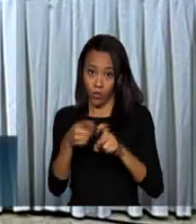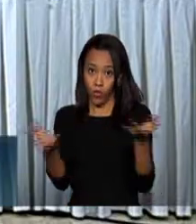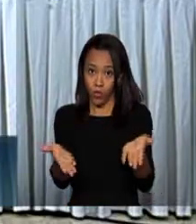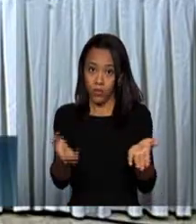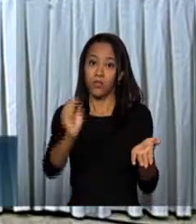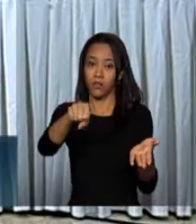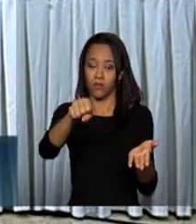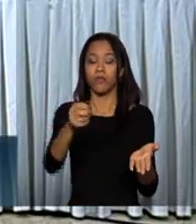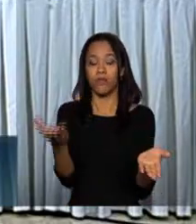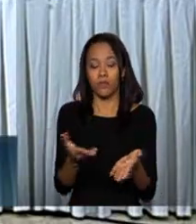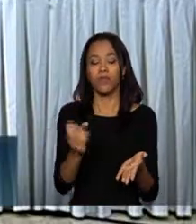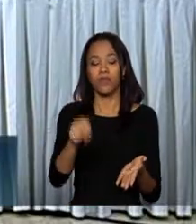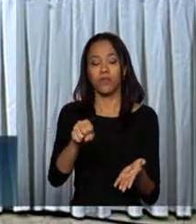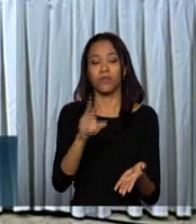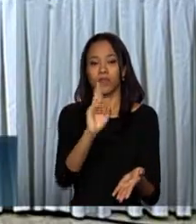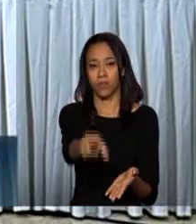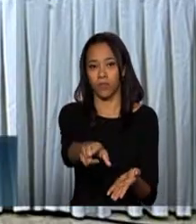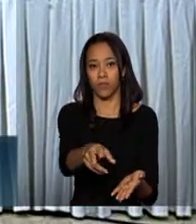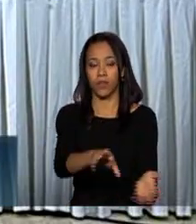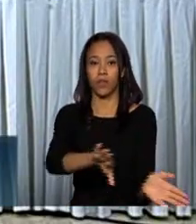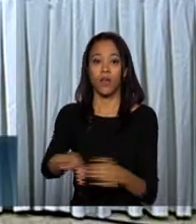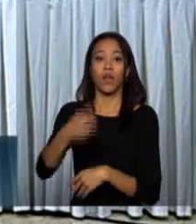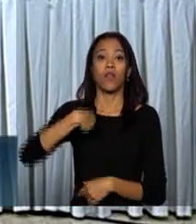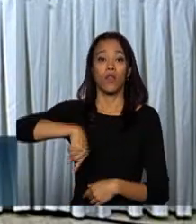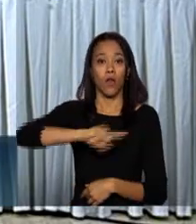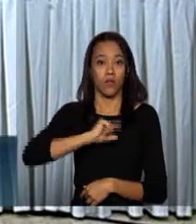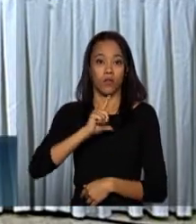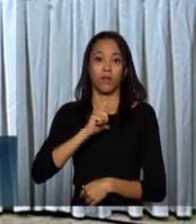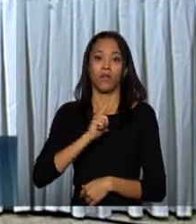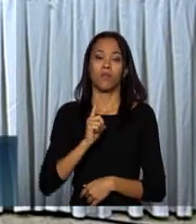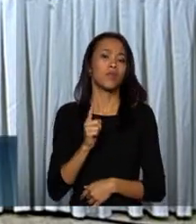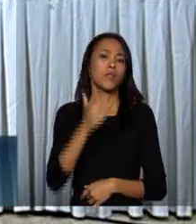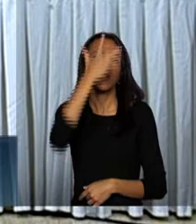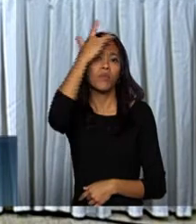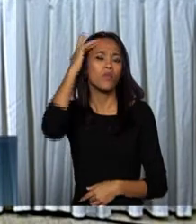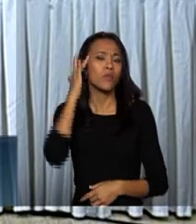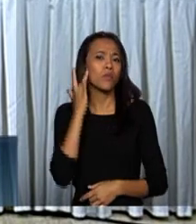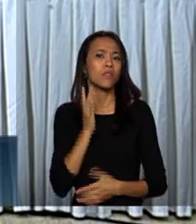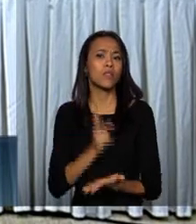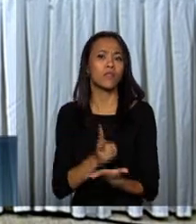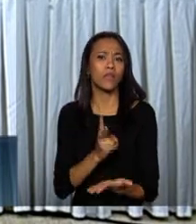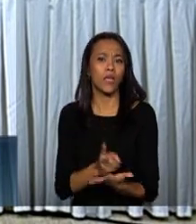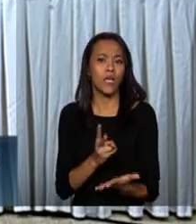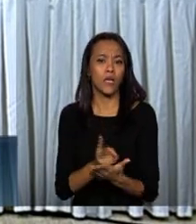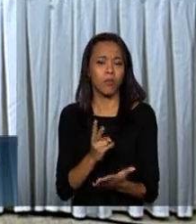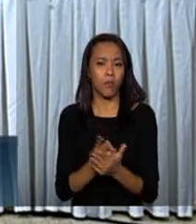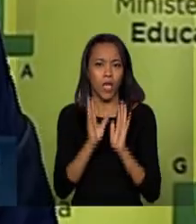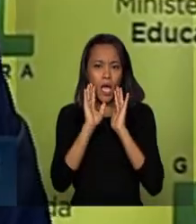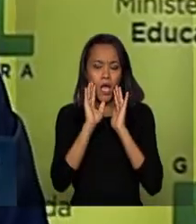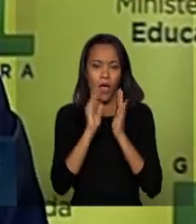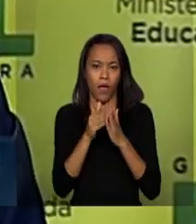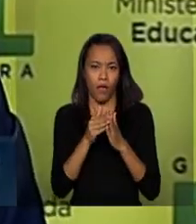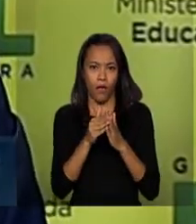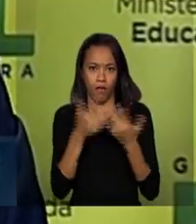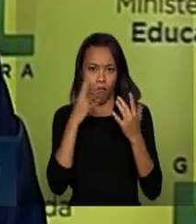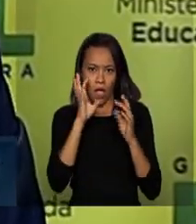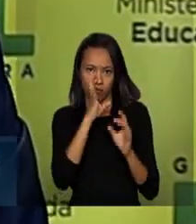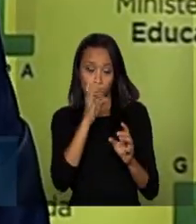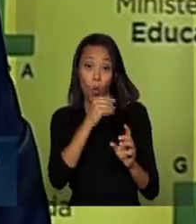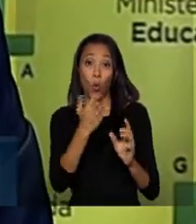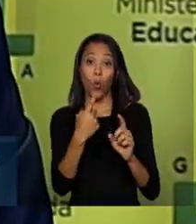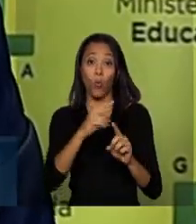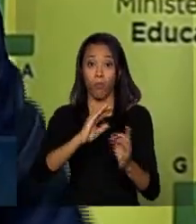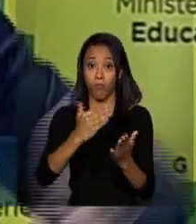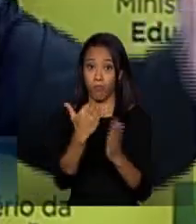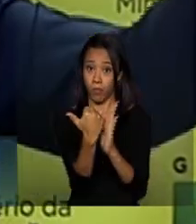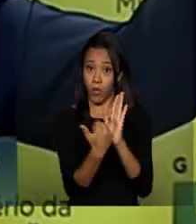Só, a gente tem, a gente e o pessoal que tem acompanhado o programa Mais Médicos há mais tempo, nós temos tentado o máximo